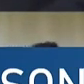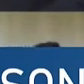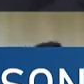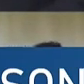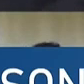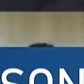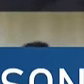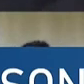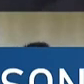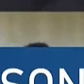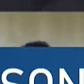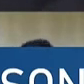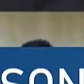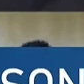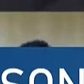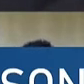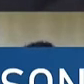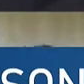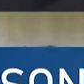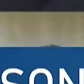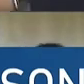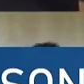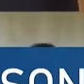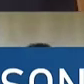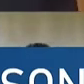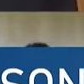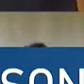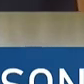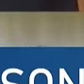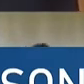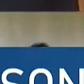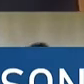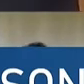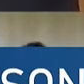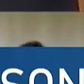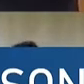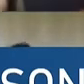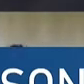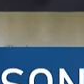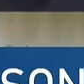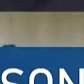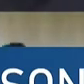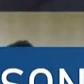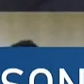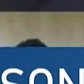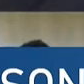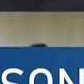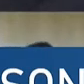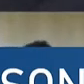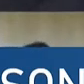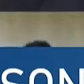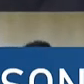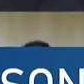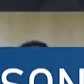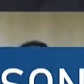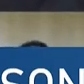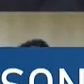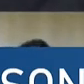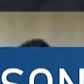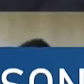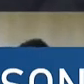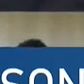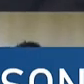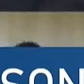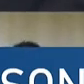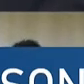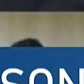provas, provas que indicavam ou confirmavam a participação do Elcio e do Rony. Lembremos que